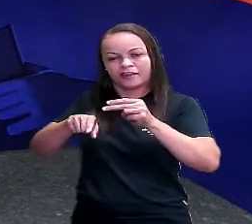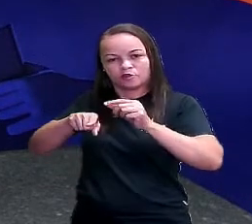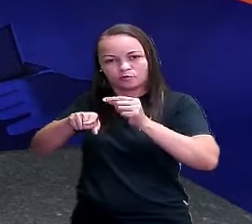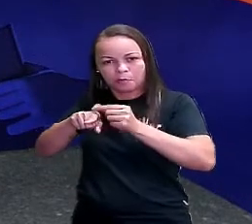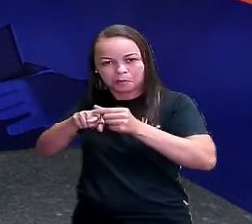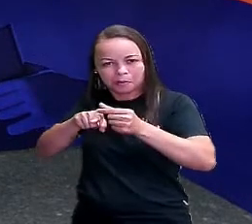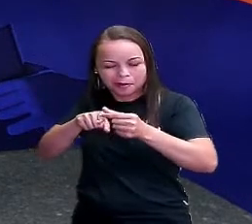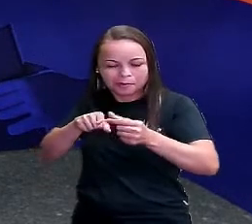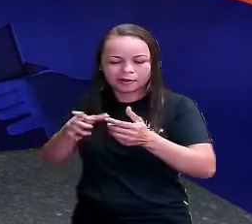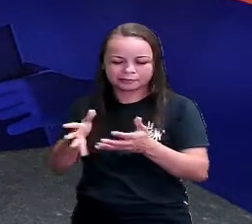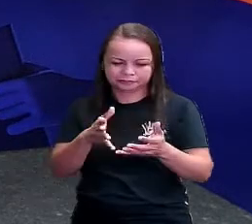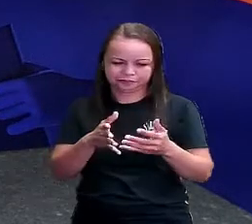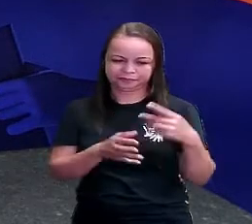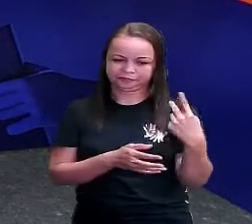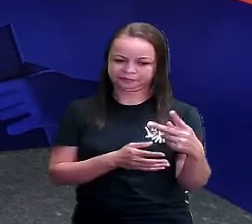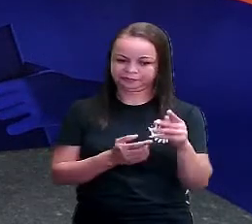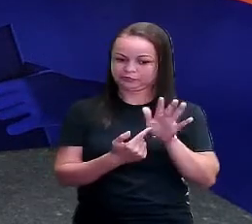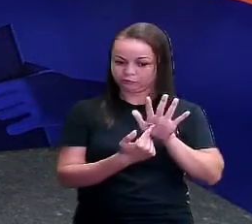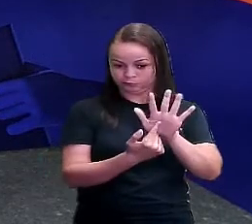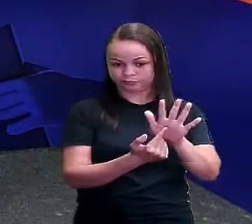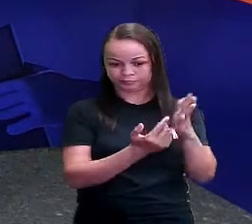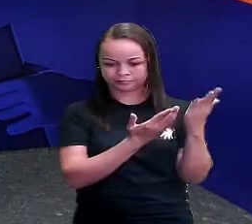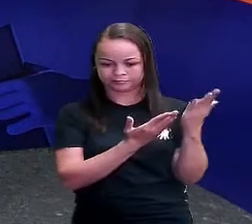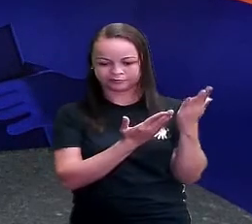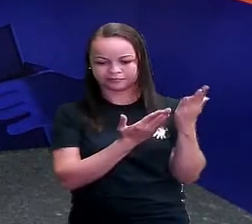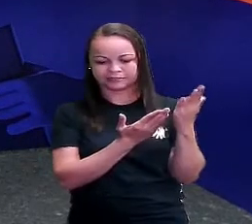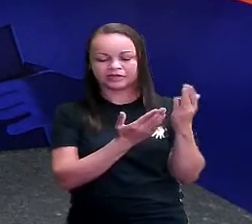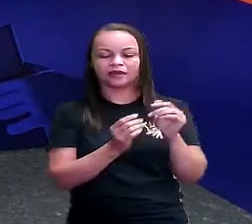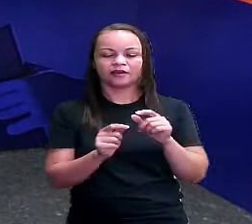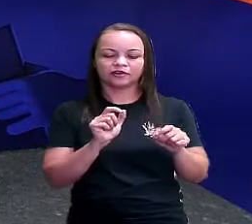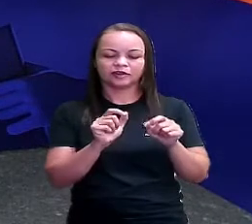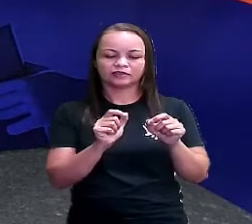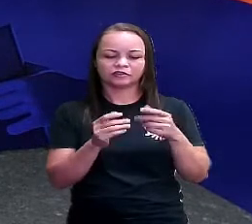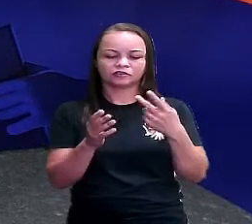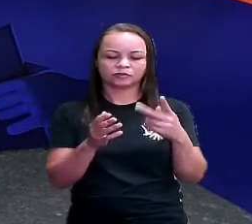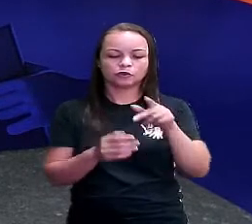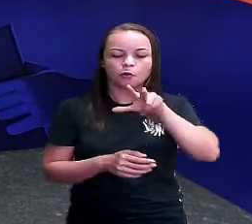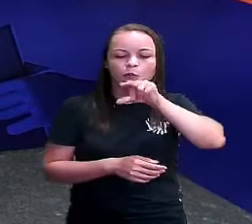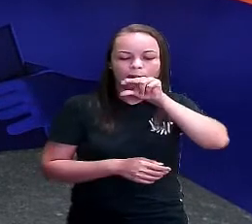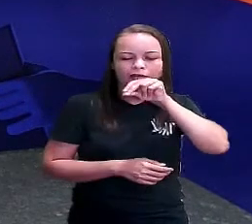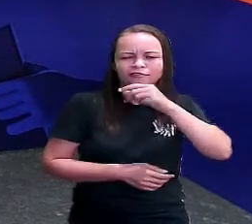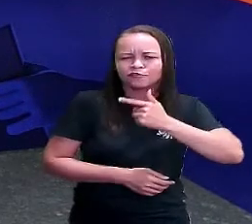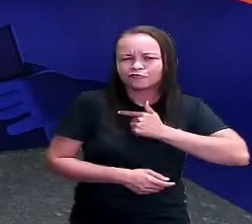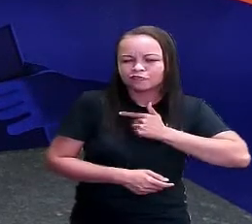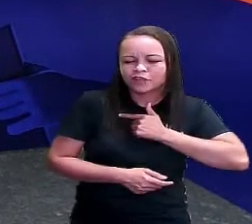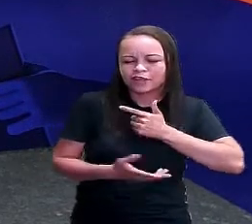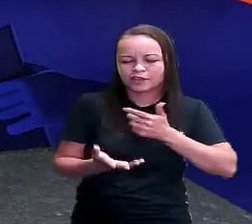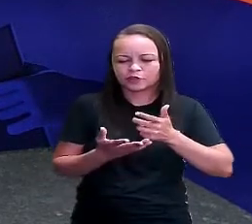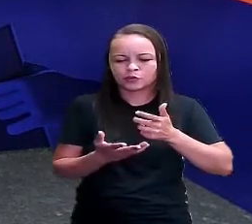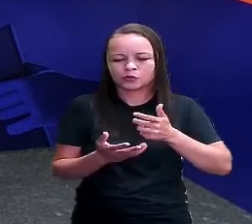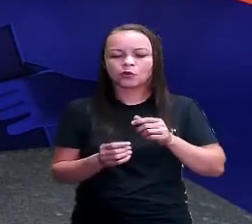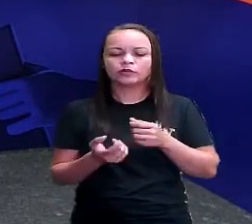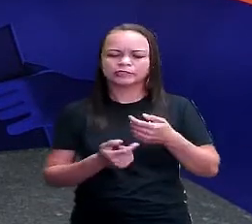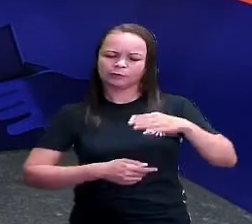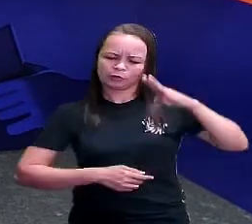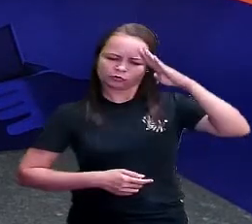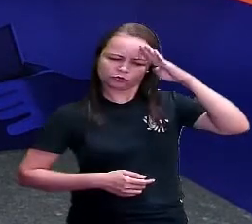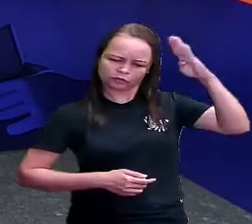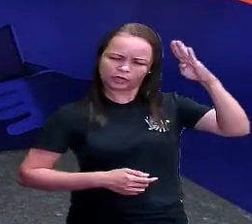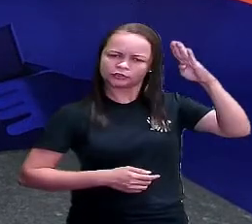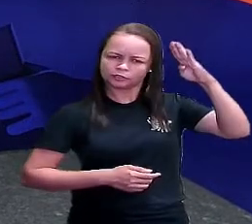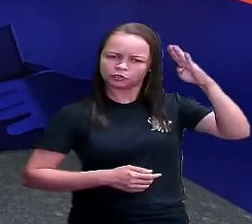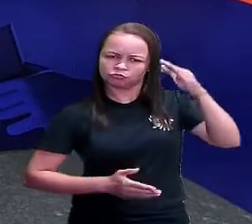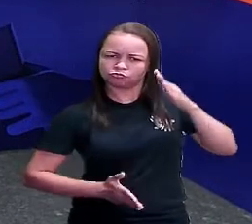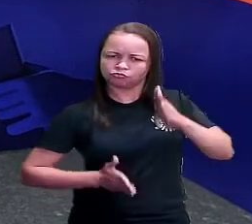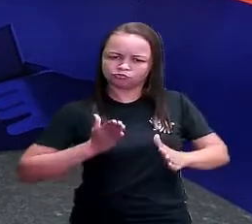clássico de Hans Christian Andersen. O Patinho Feio E o soldadinho de chumbo. Vocês conhecem